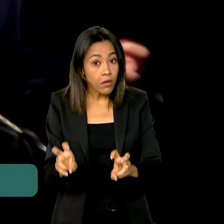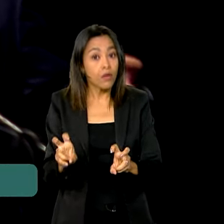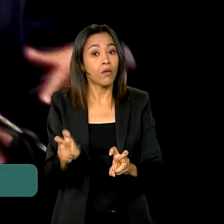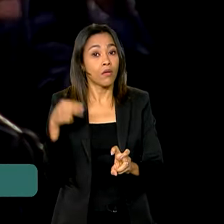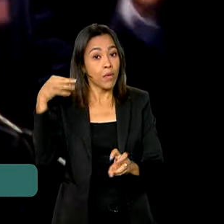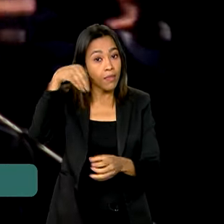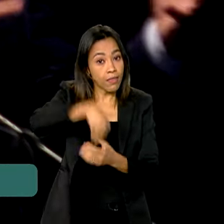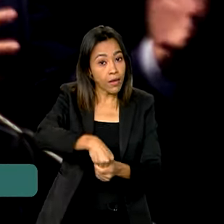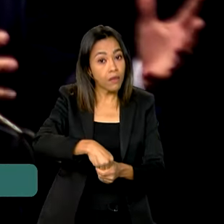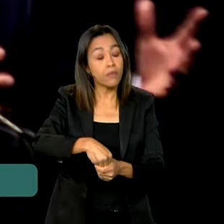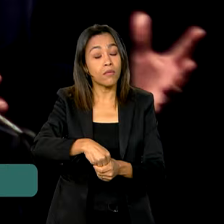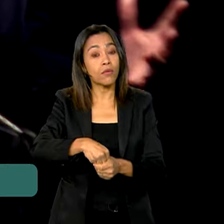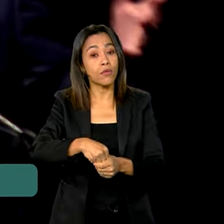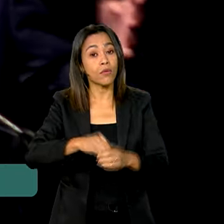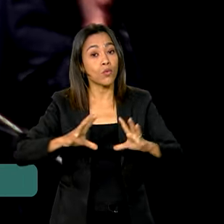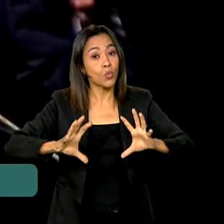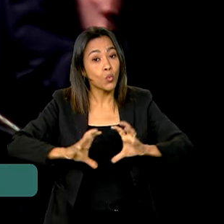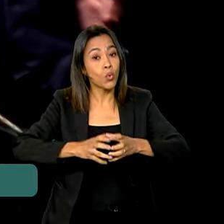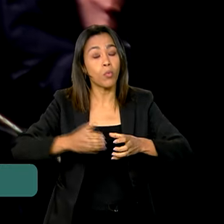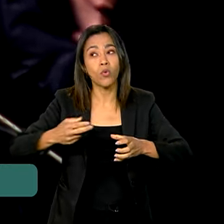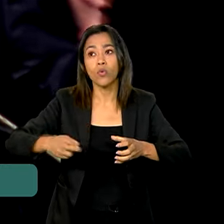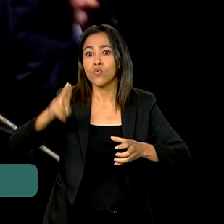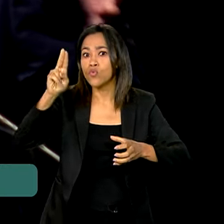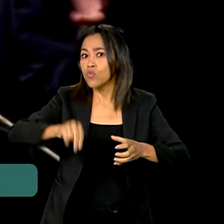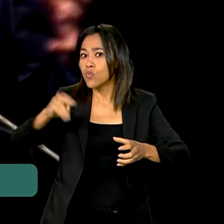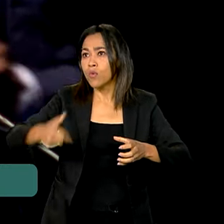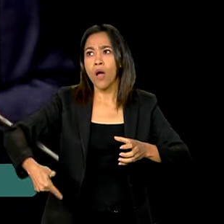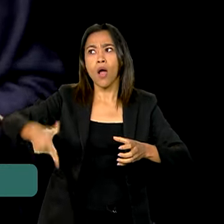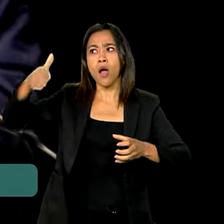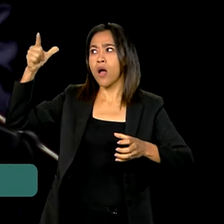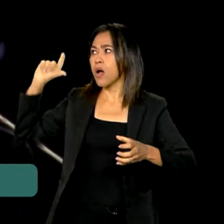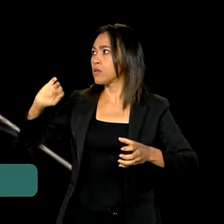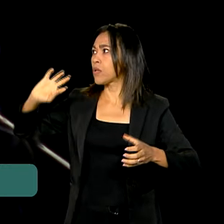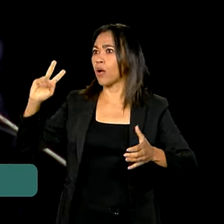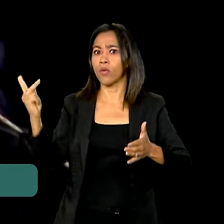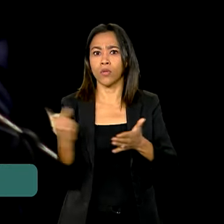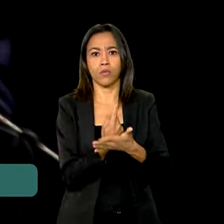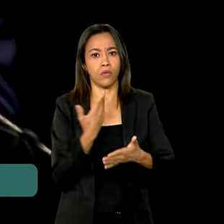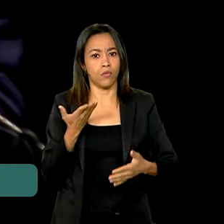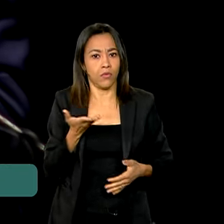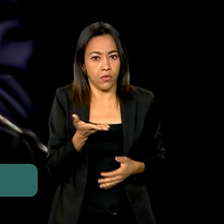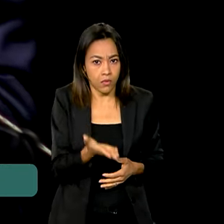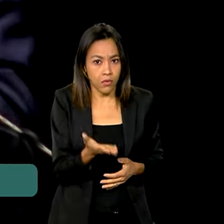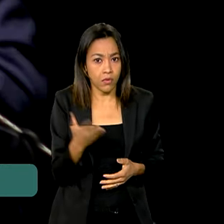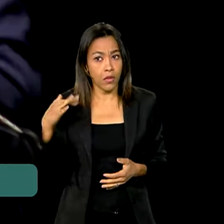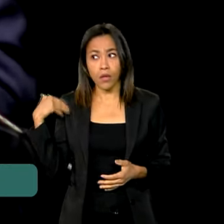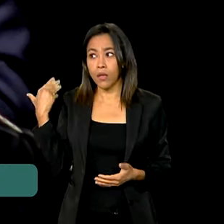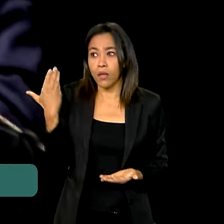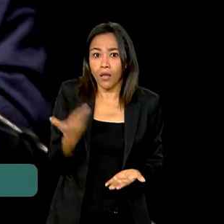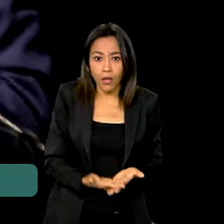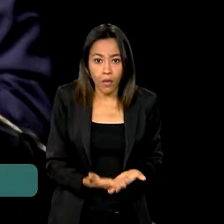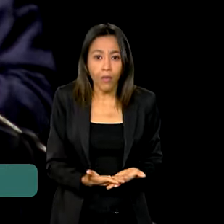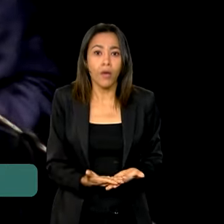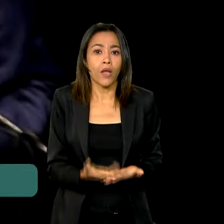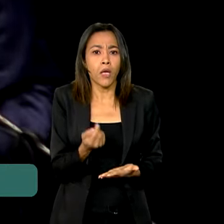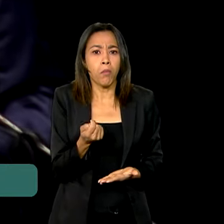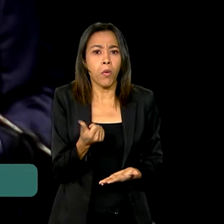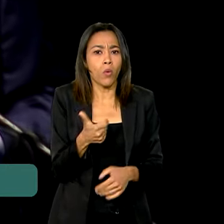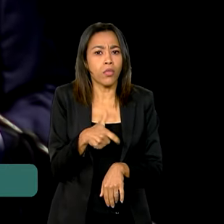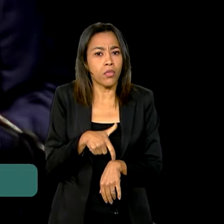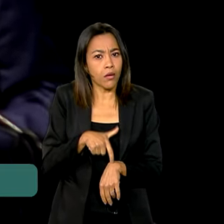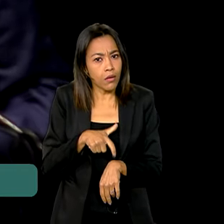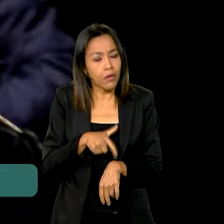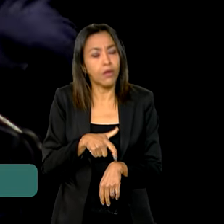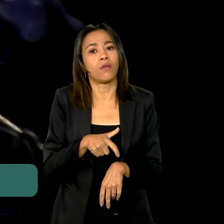um novo eixo, nunca antes na história tínhamos tido essa experiência, e de lá para cá, em pouco tempo, eu